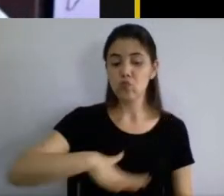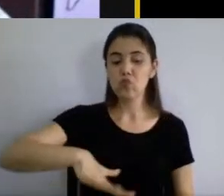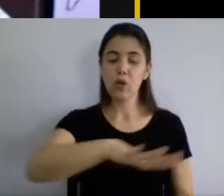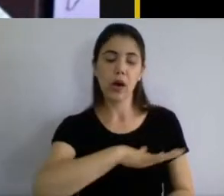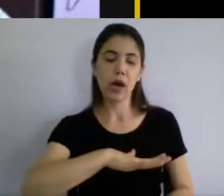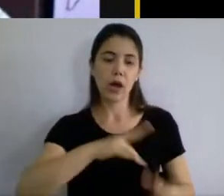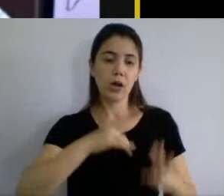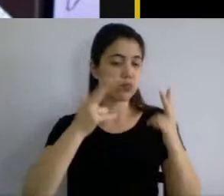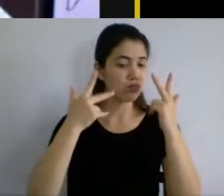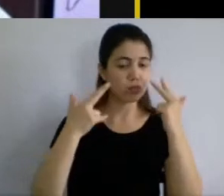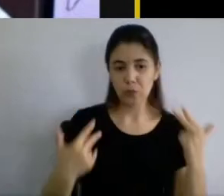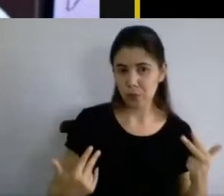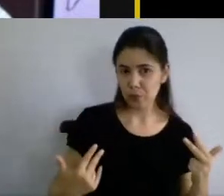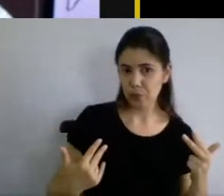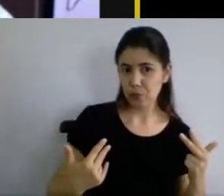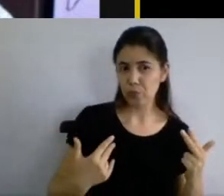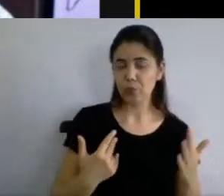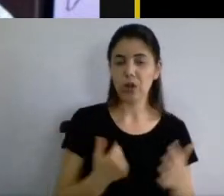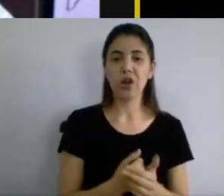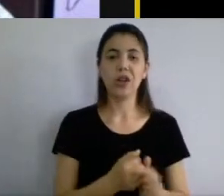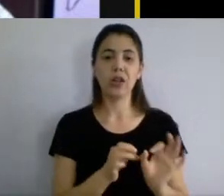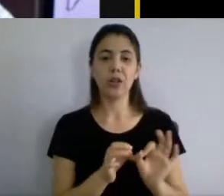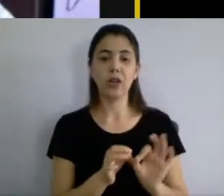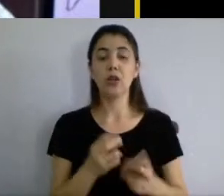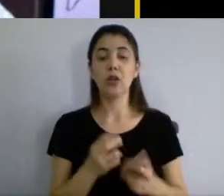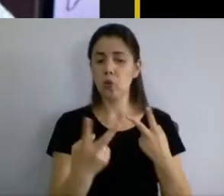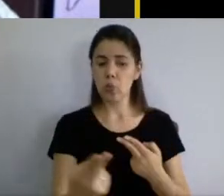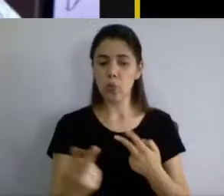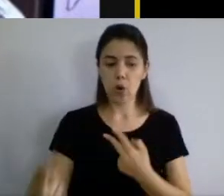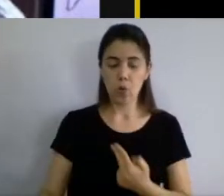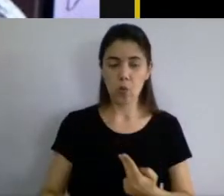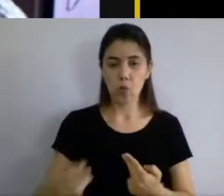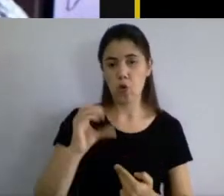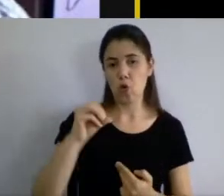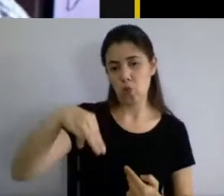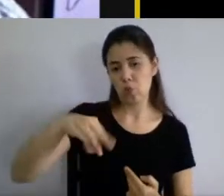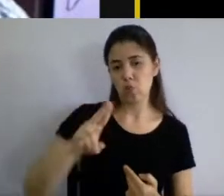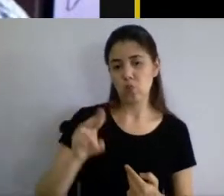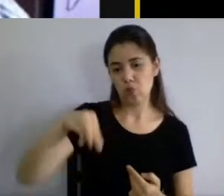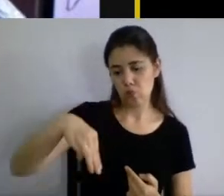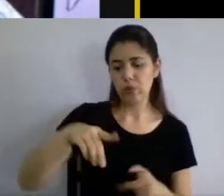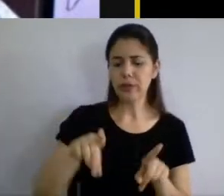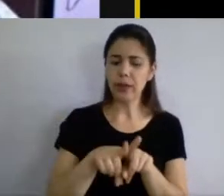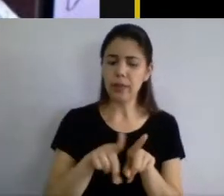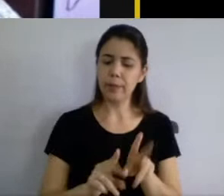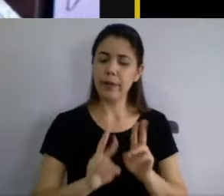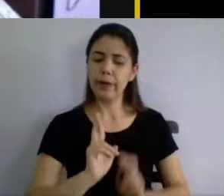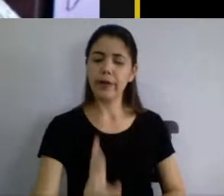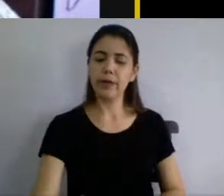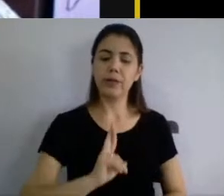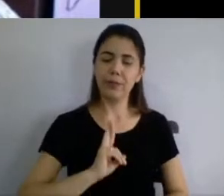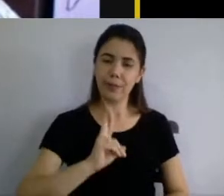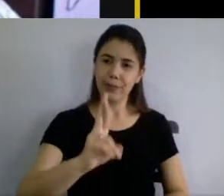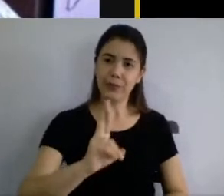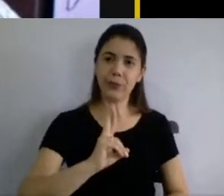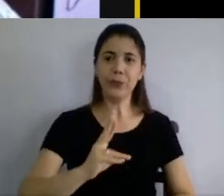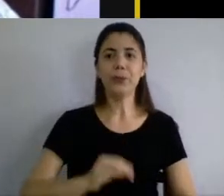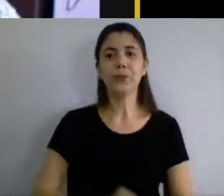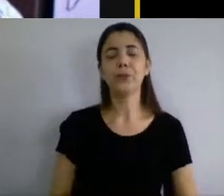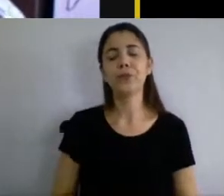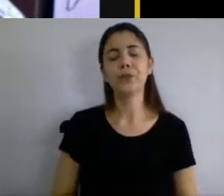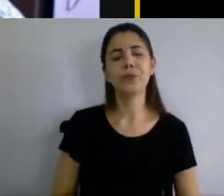tenho nenhuma pretensão de dizer coisas muito novas, e eu retomo algumas coisas que eu